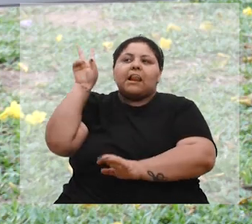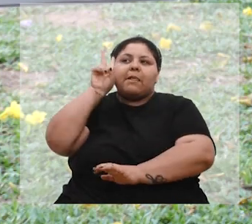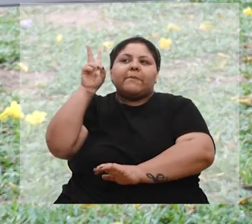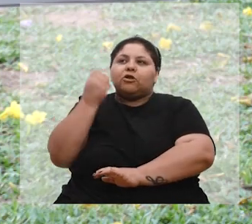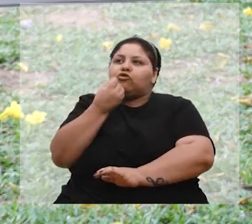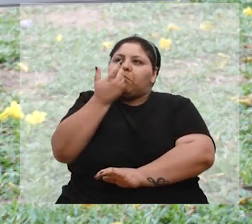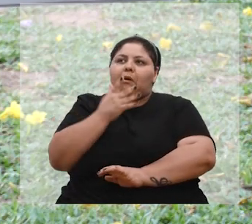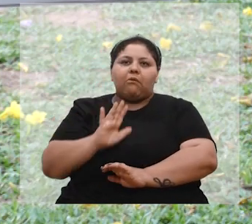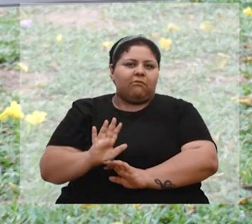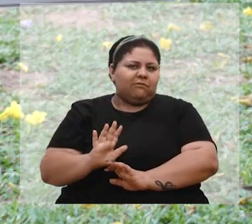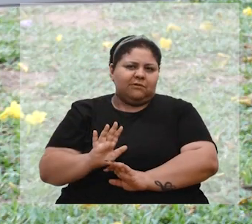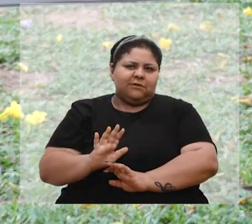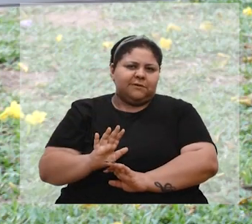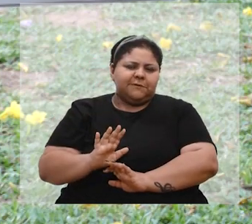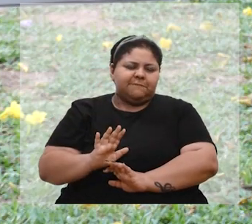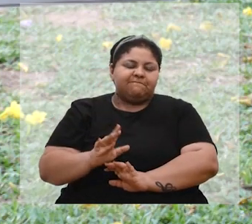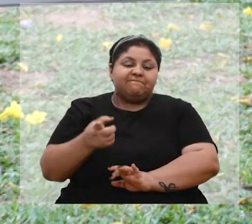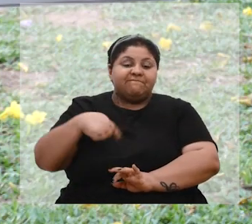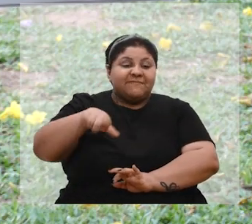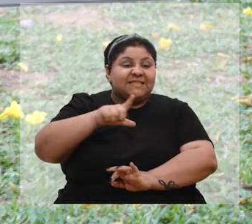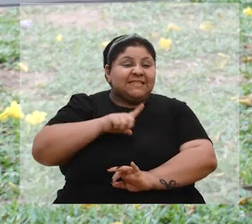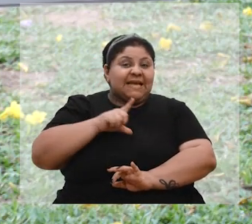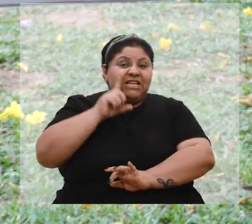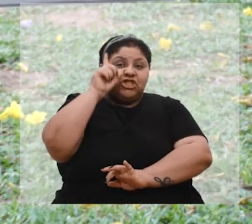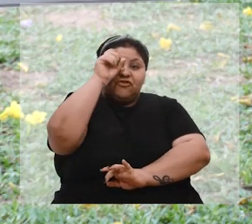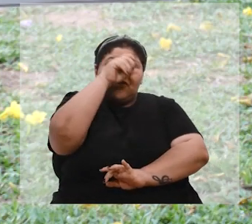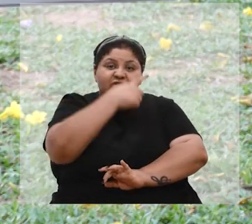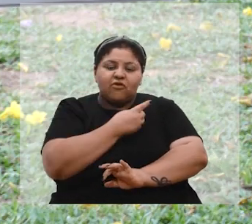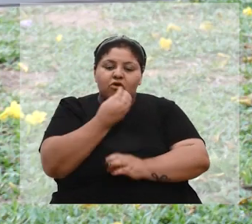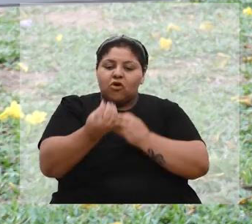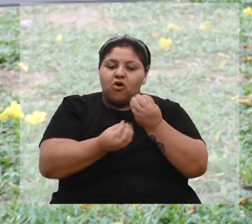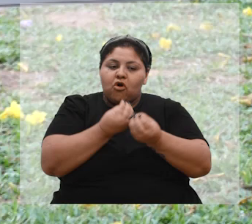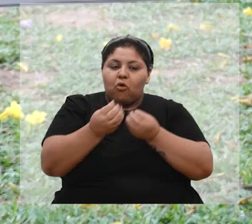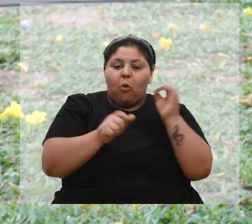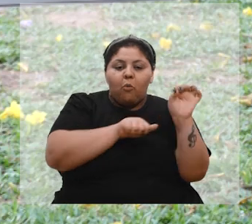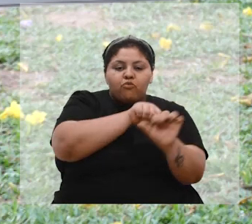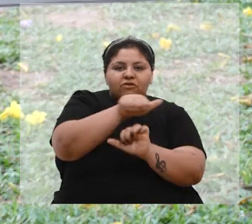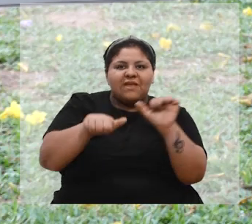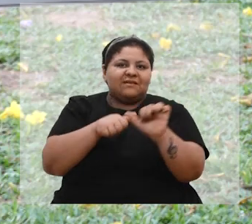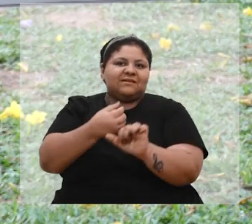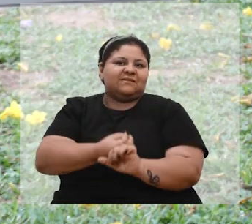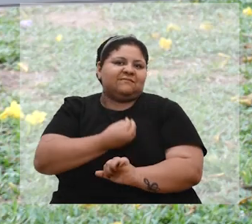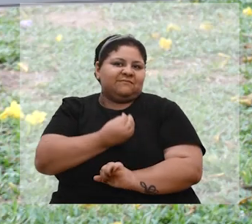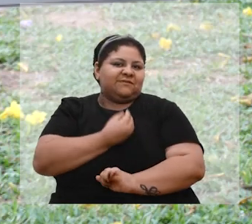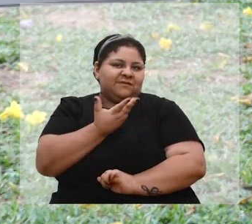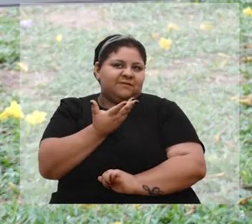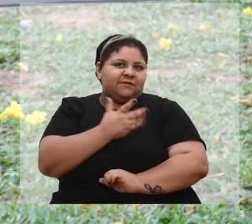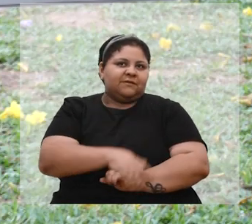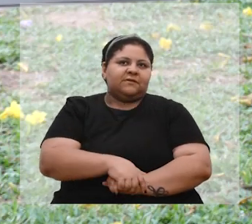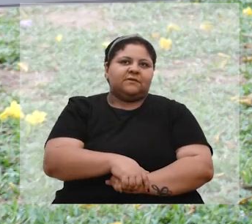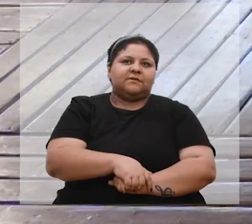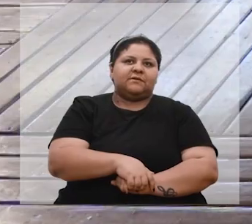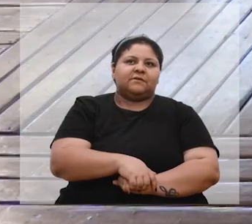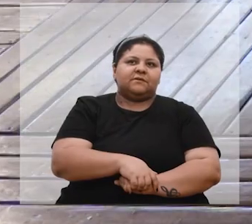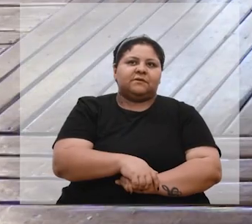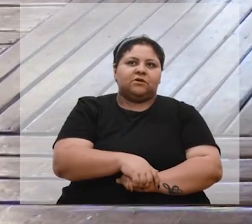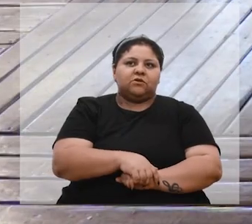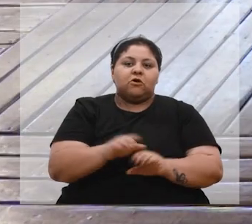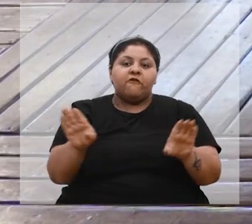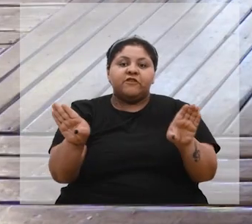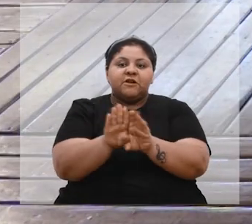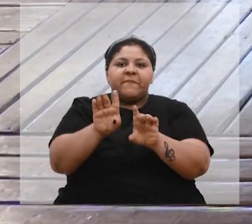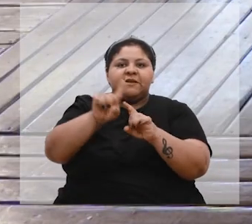fica lembrando só daquilo que era bom, né? Enfim. Então, a gente tem muita dificuldade com mudanças, na verdade.